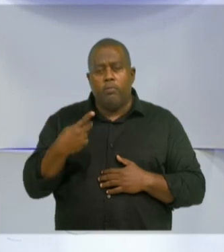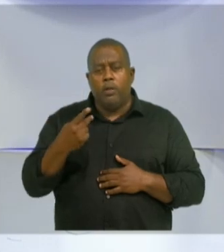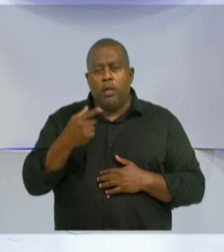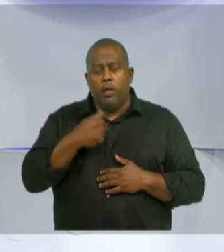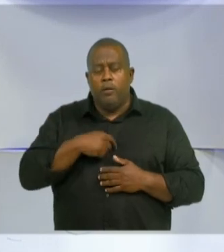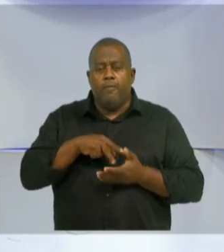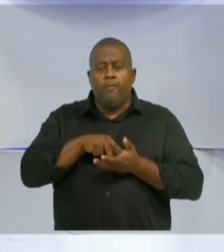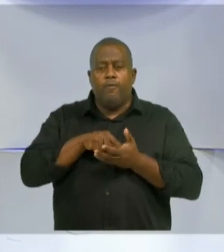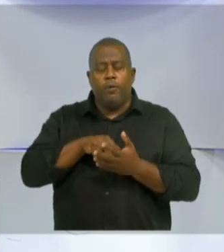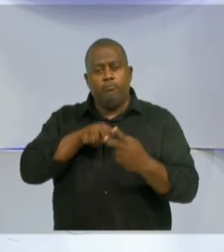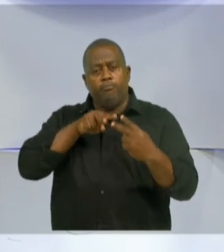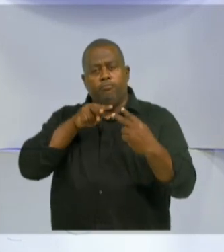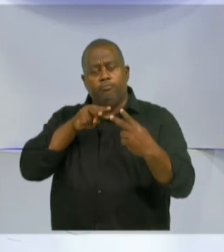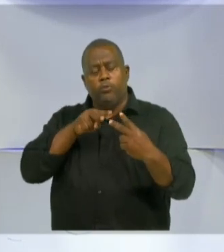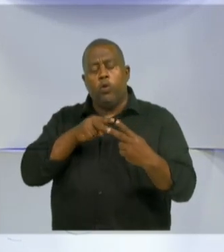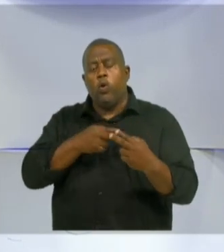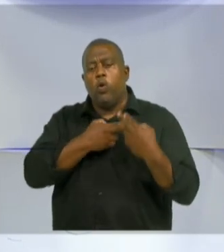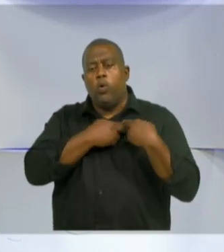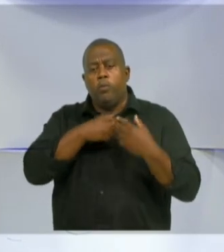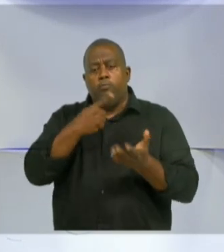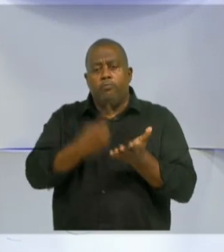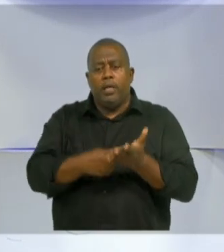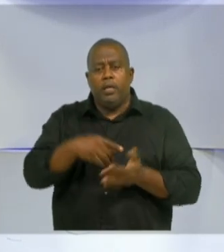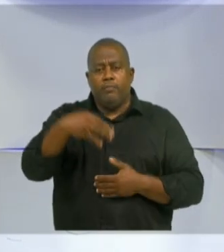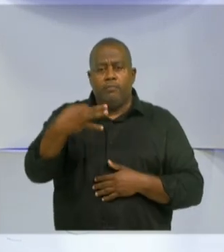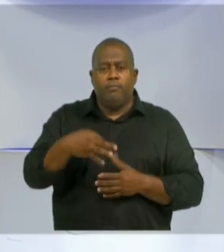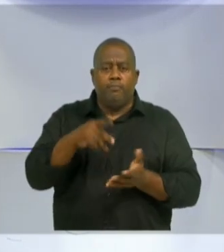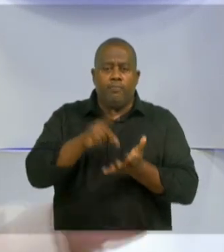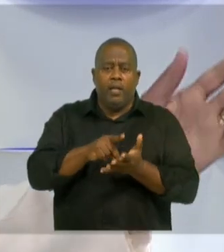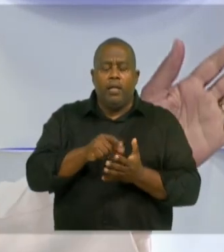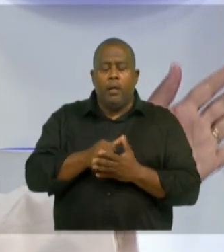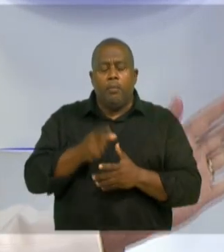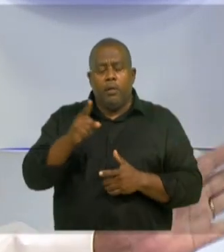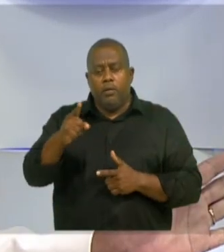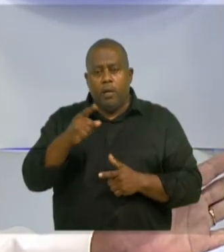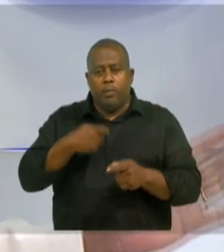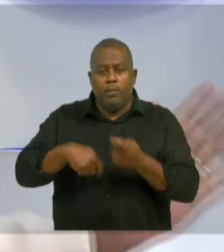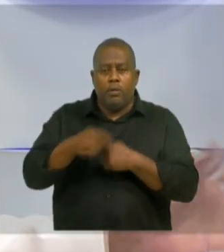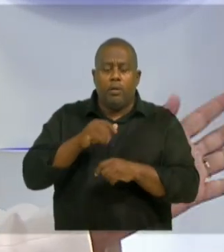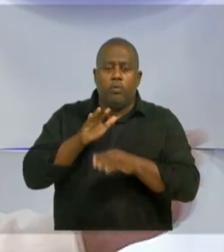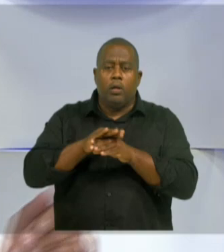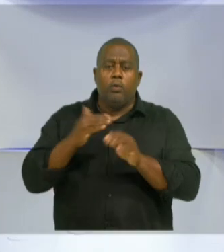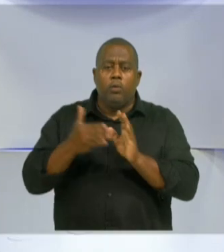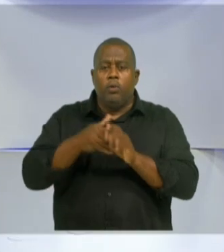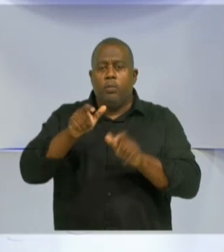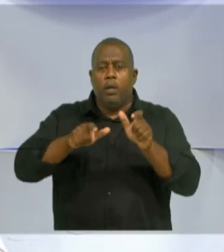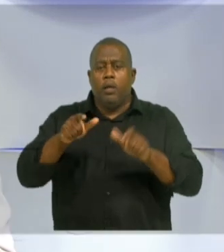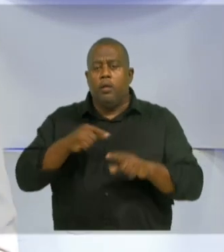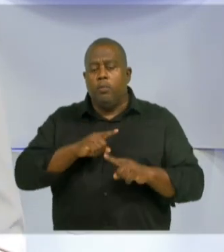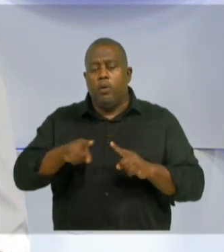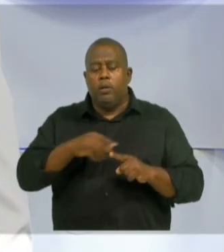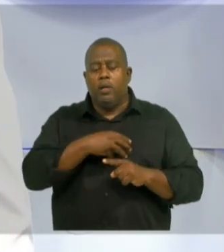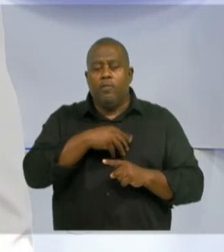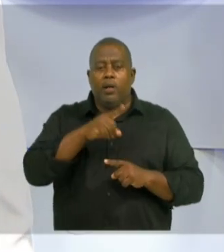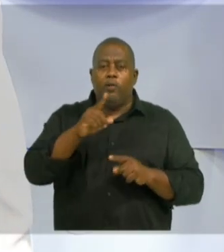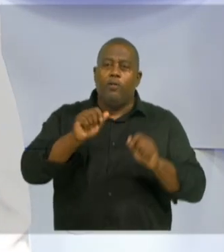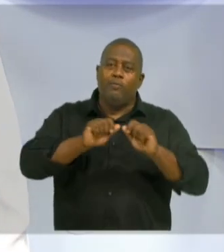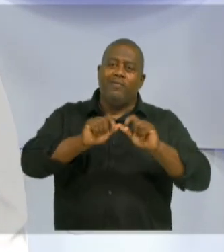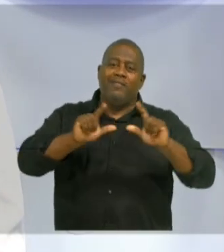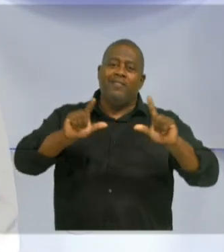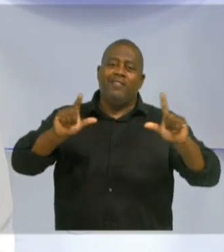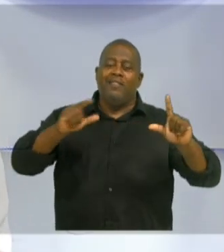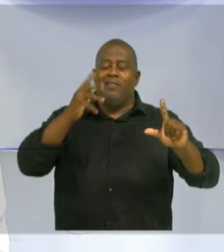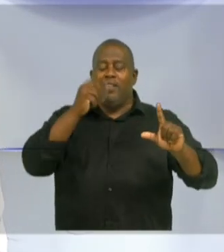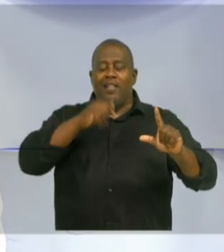com compromisso de verdade nós precisamos governar para todas as pessoas Salvador não pode ser só um cartão postal em que a gente cuida da